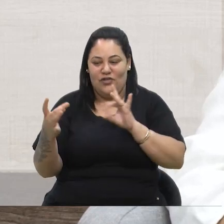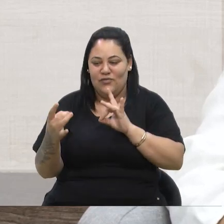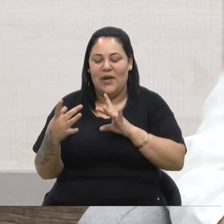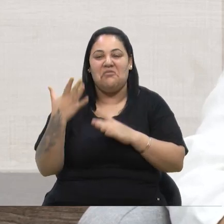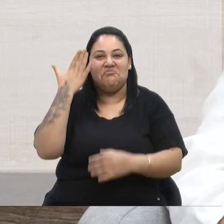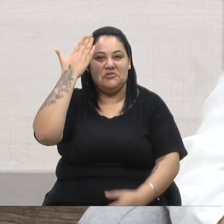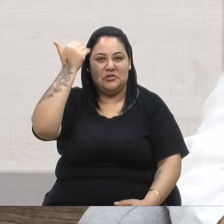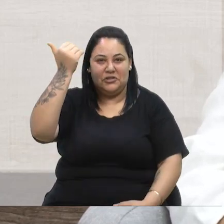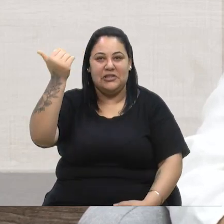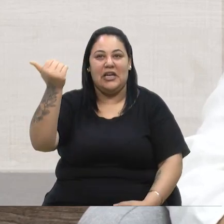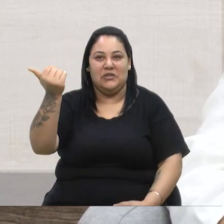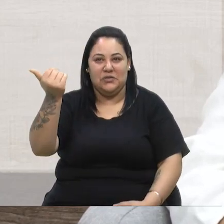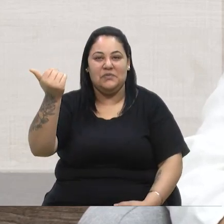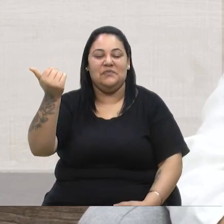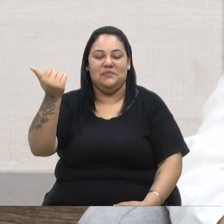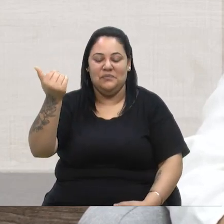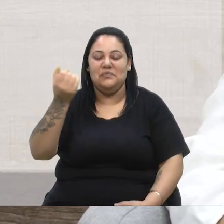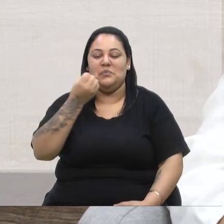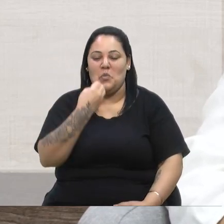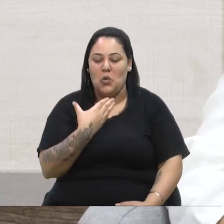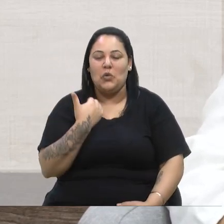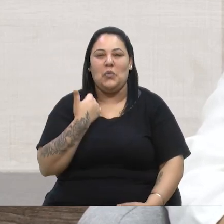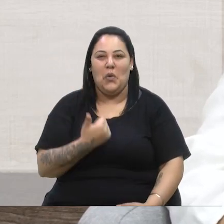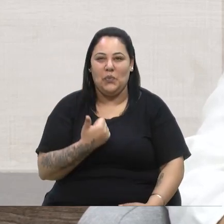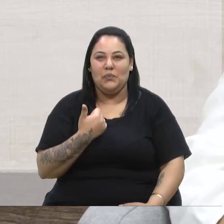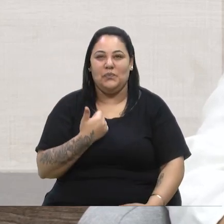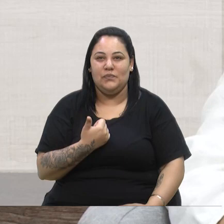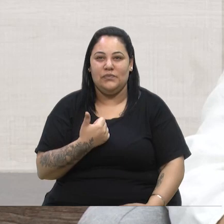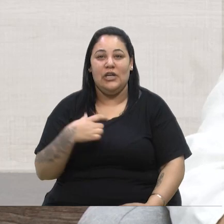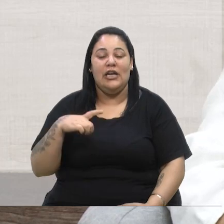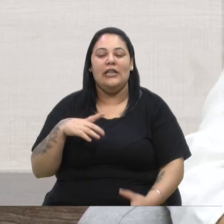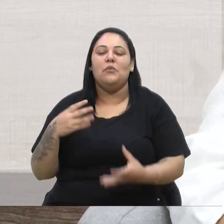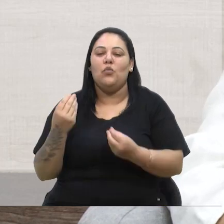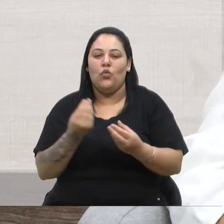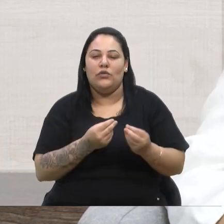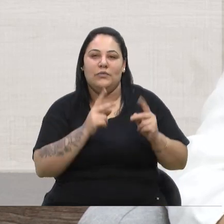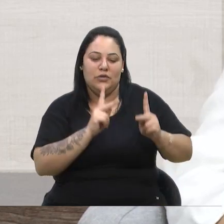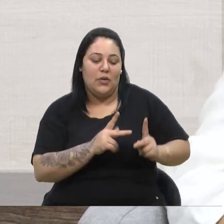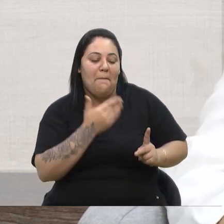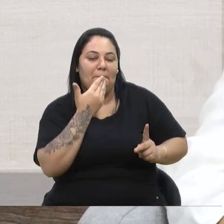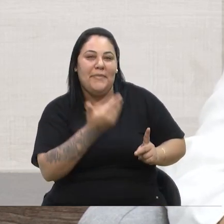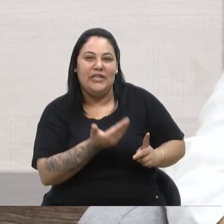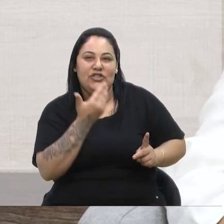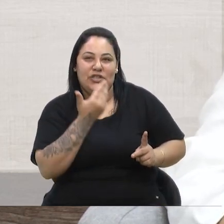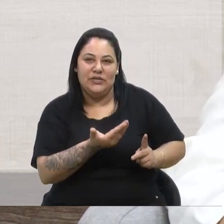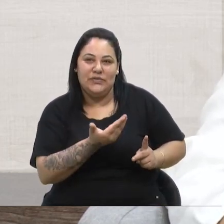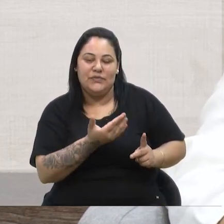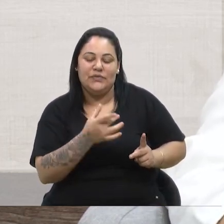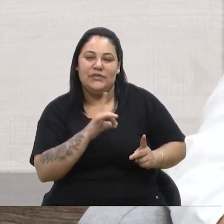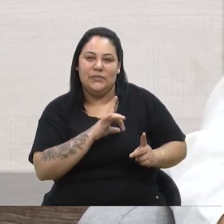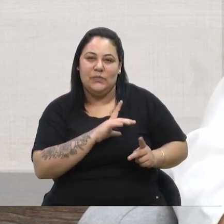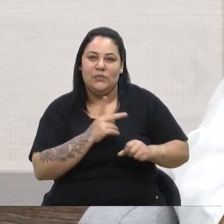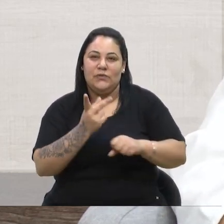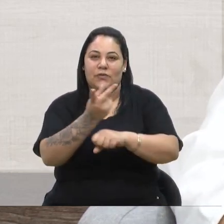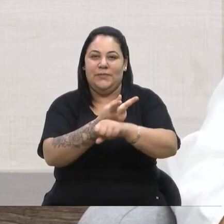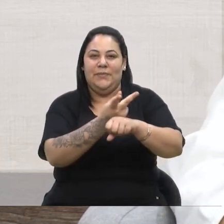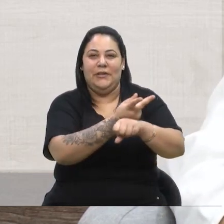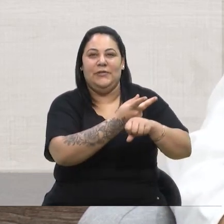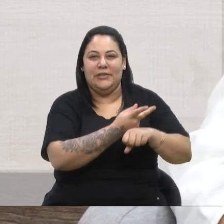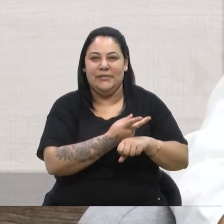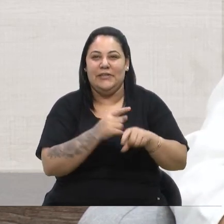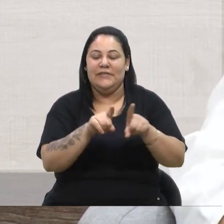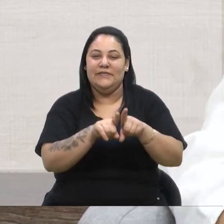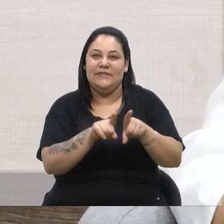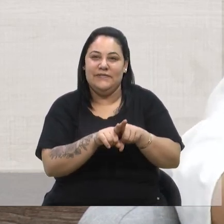colocaram, foi sucesso de lançamento, assim, né? E tem muita gente pedindo, inclusive estavam